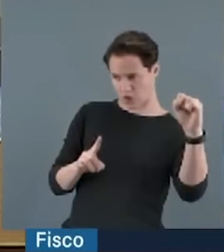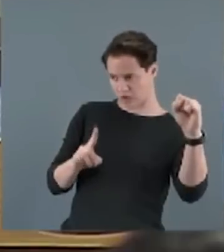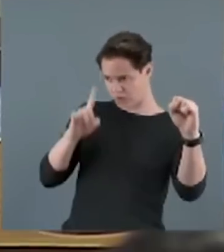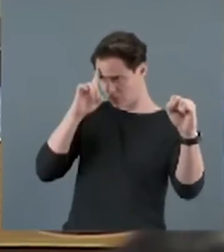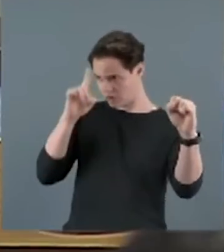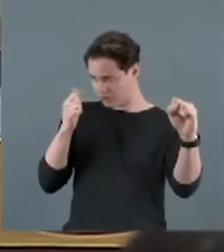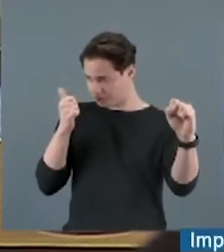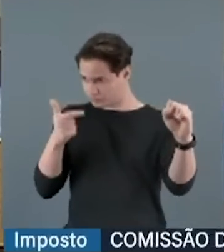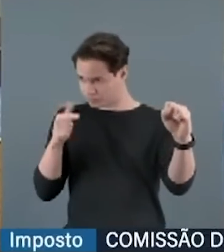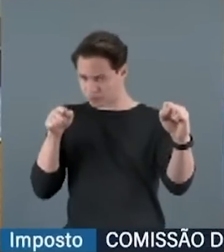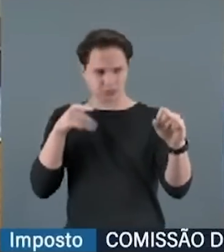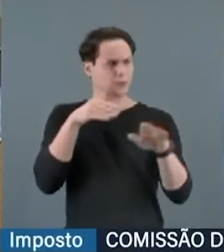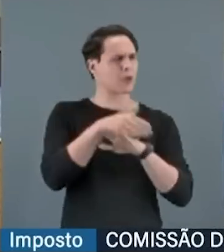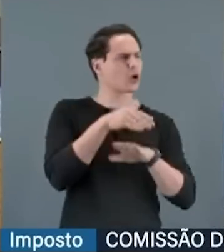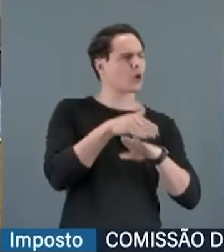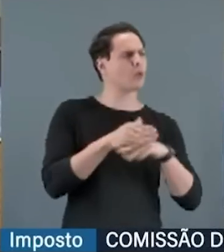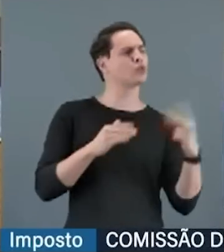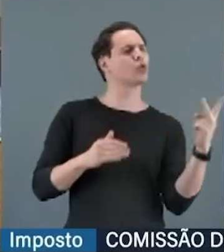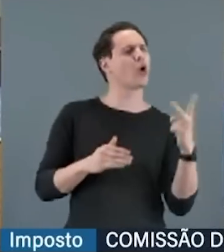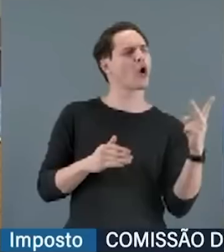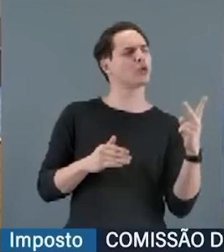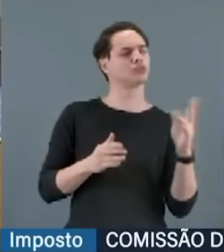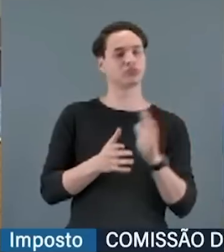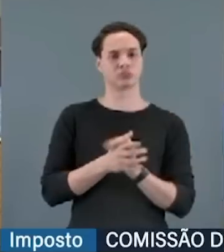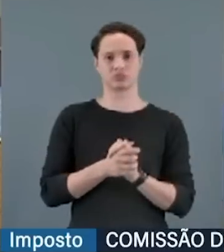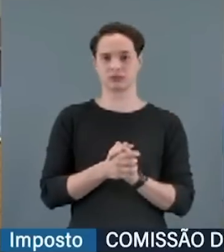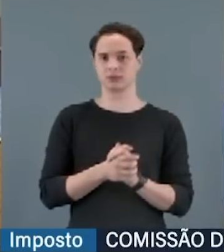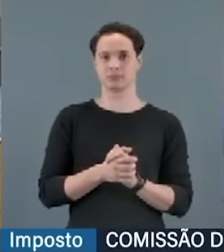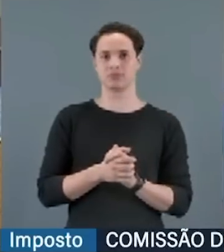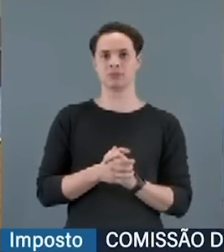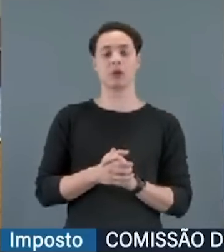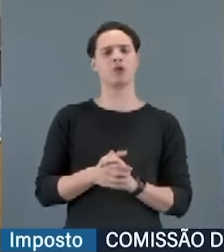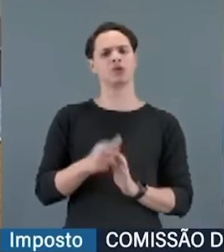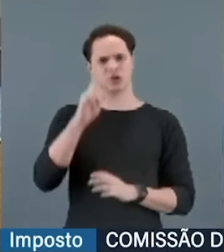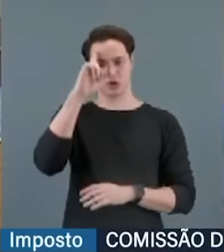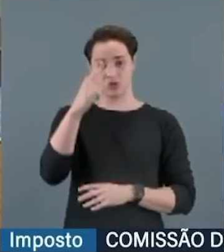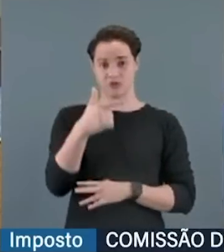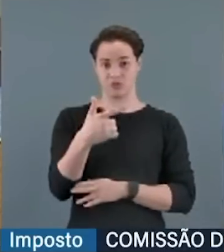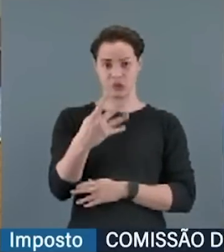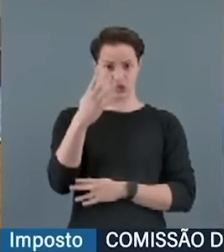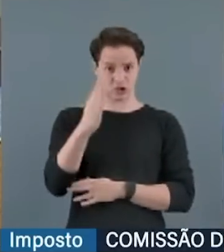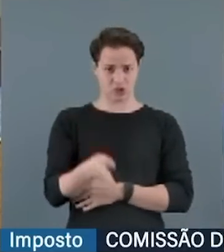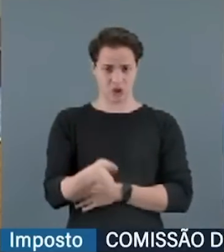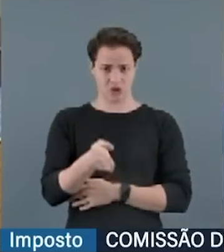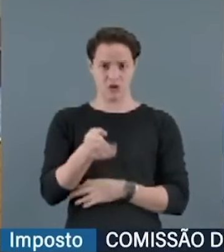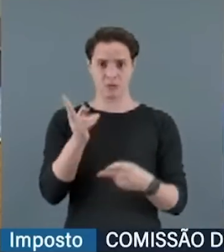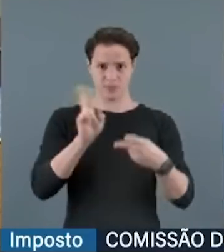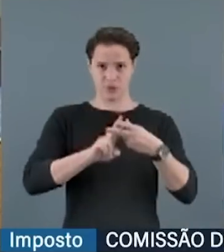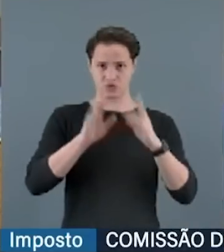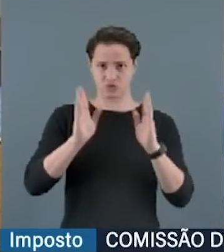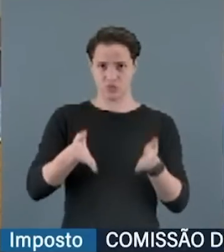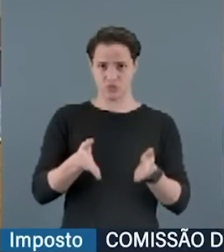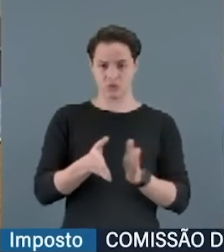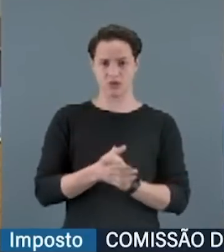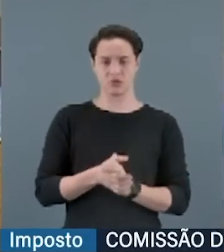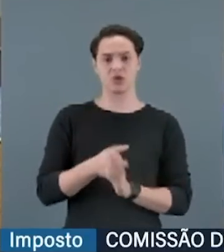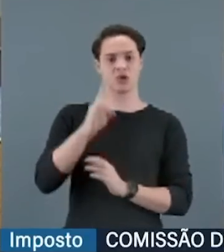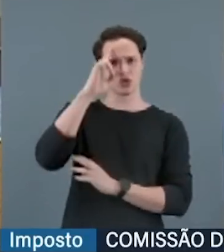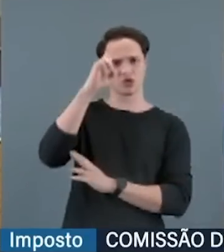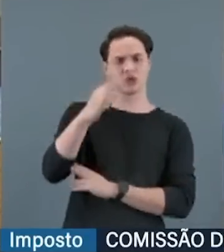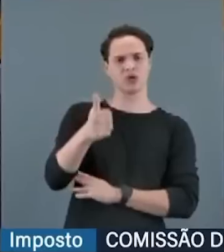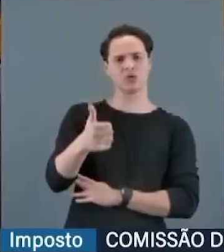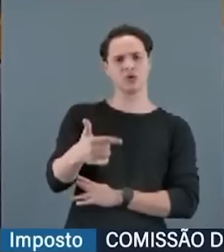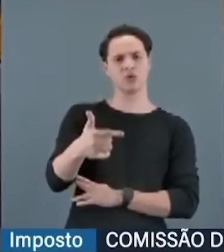do dia 12 e 24? Ou só foi dia 24? Não, 24 você já tinha sido preso. Dia 12